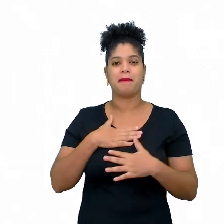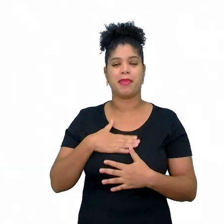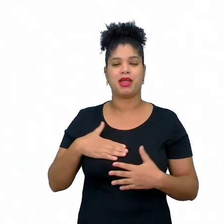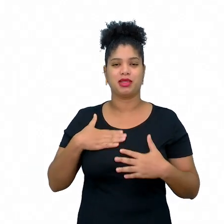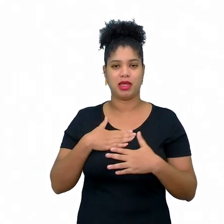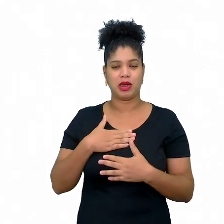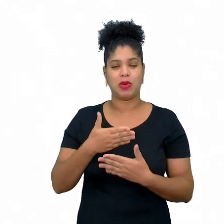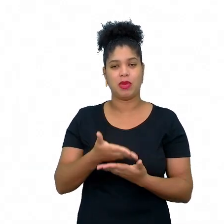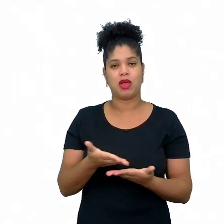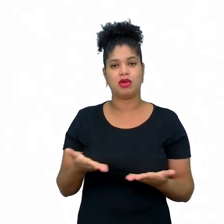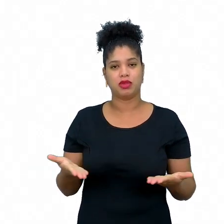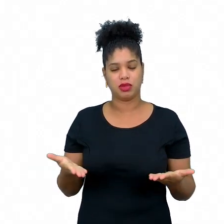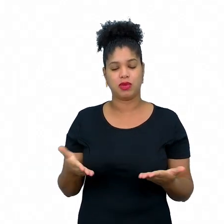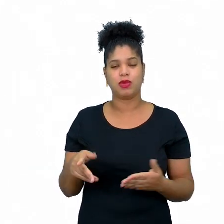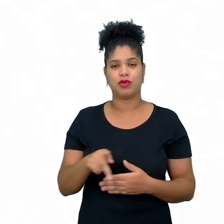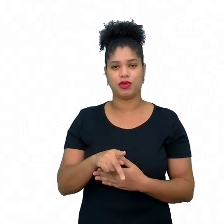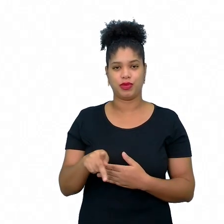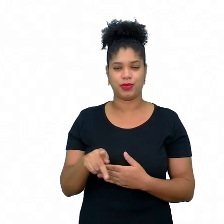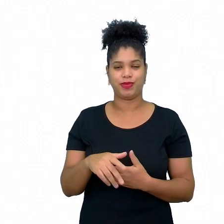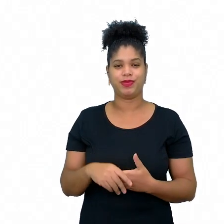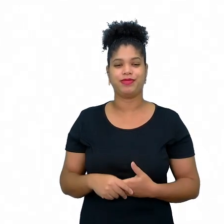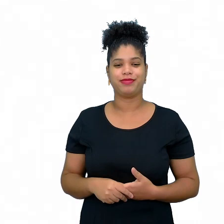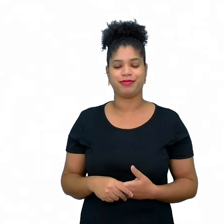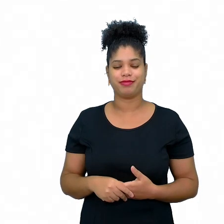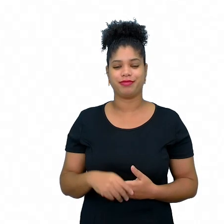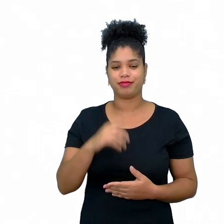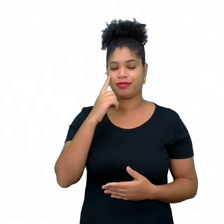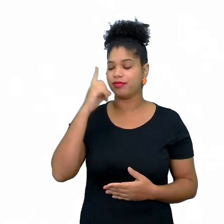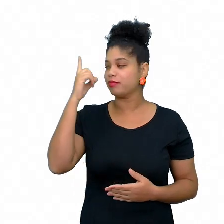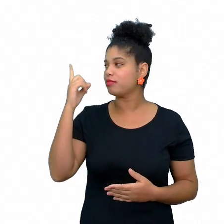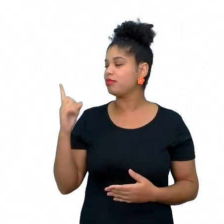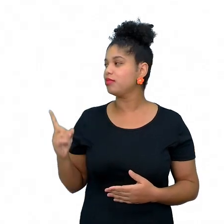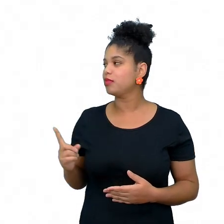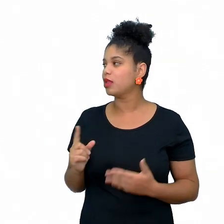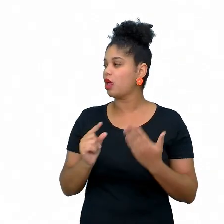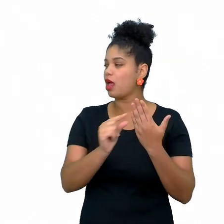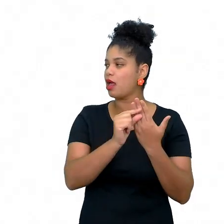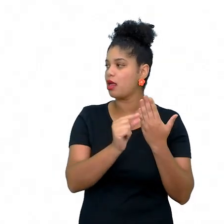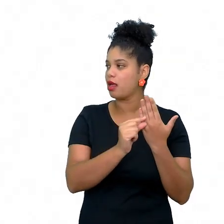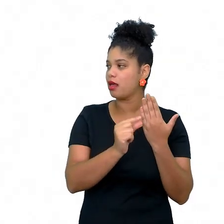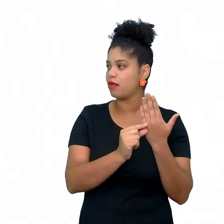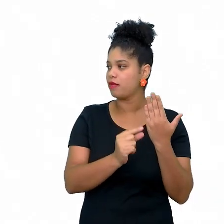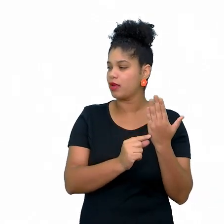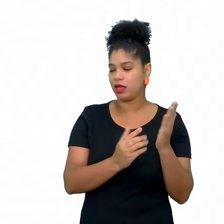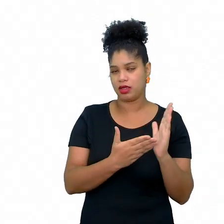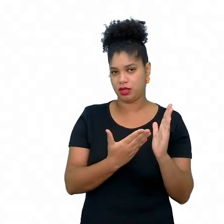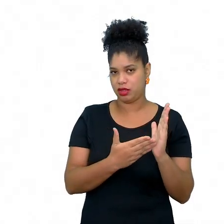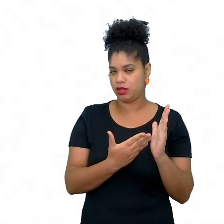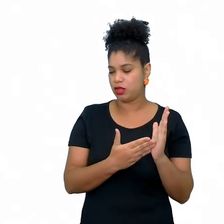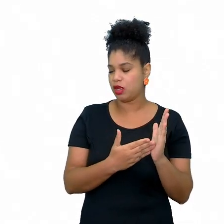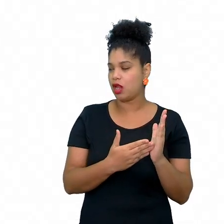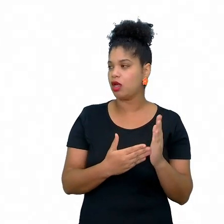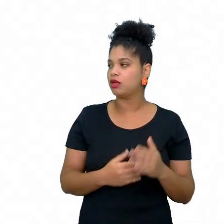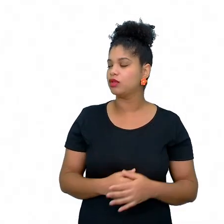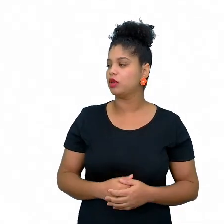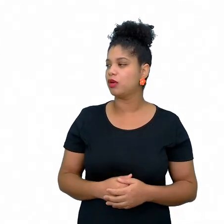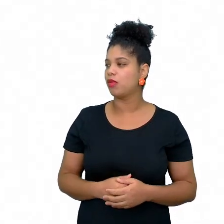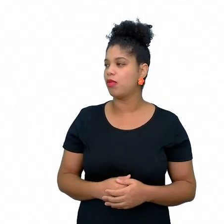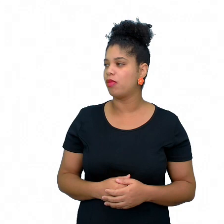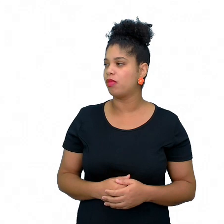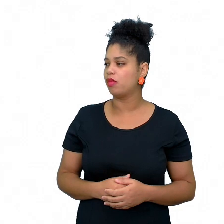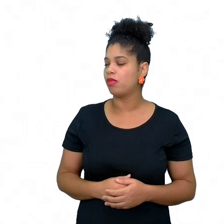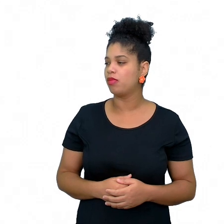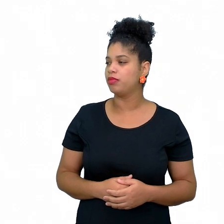os professores. Com as nossas referências, nós nos debruçamos para realizar